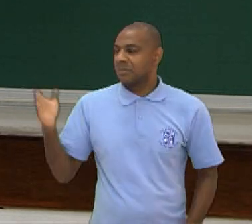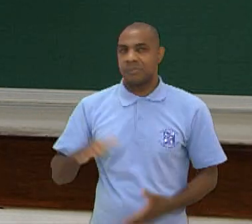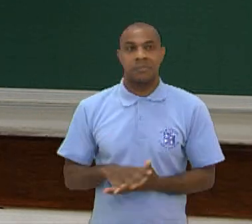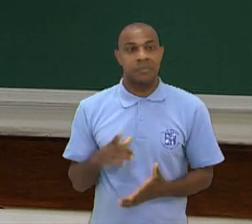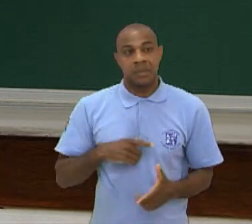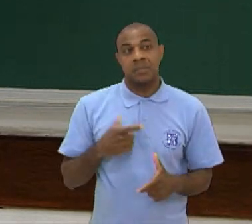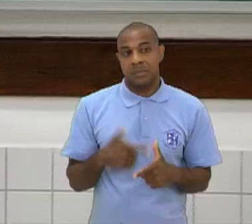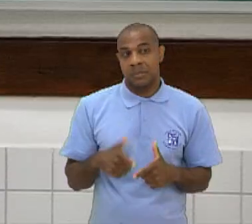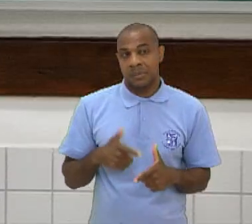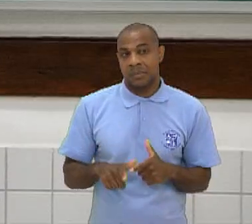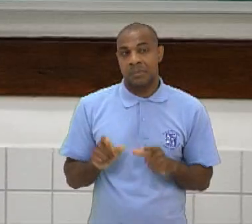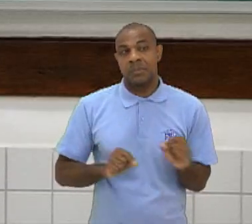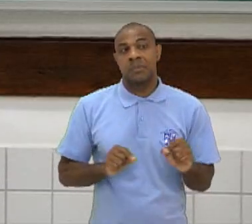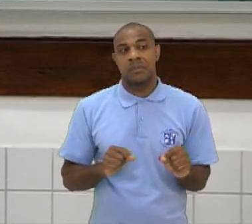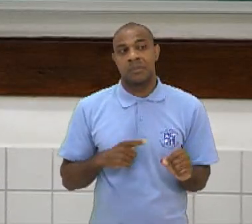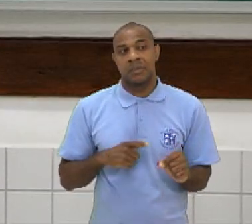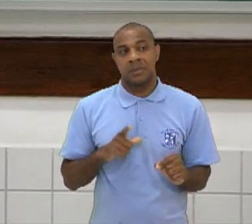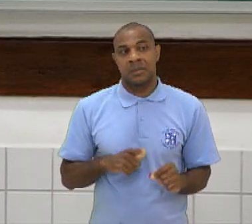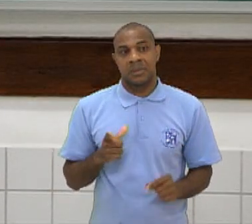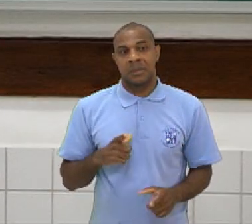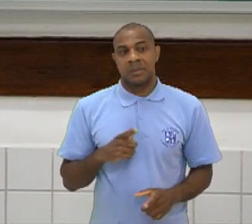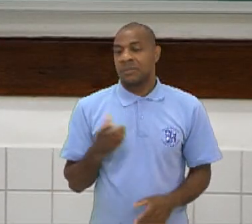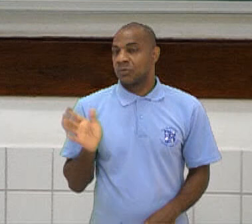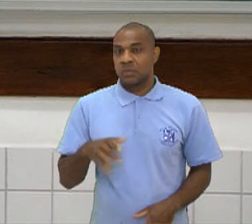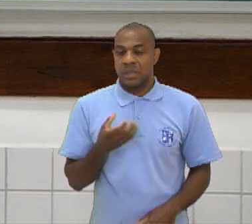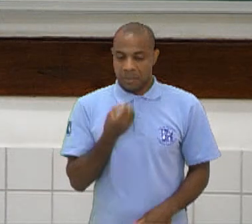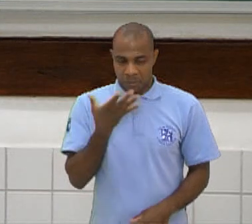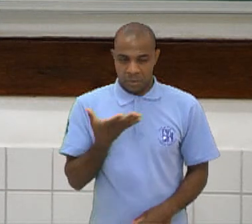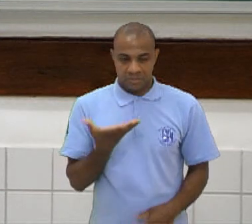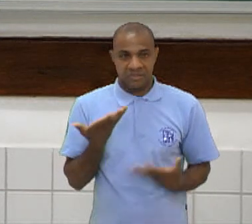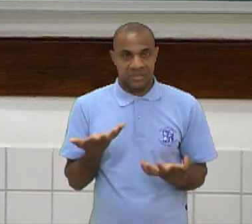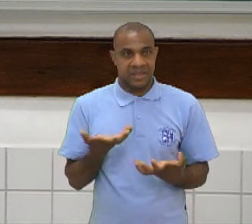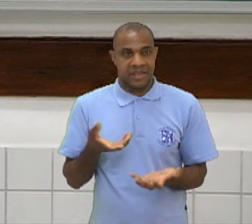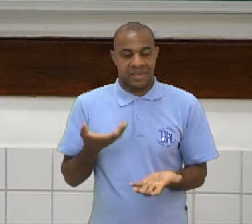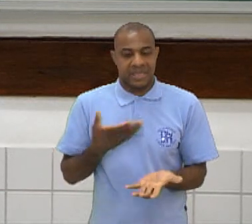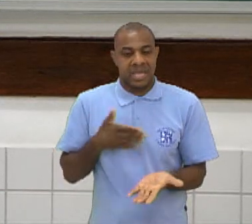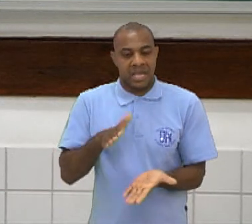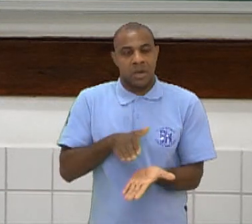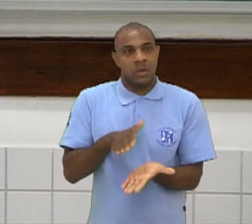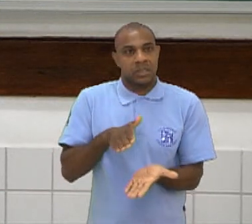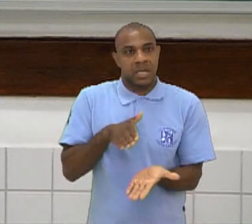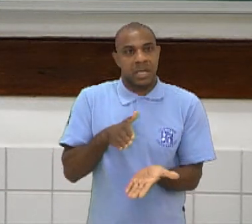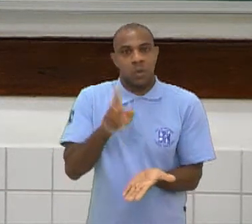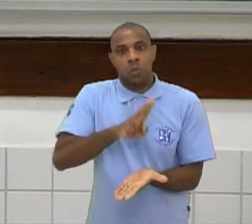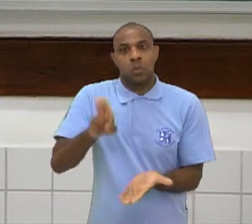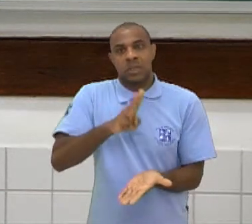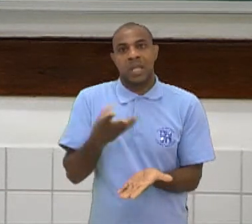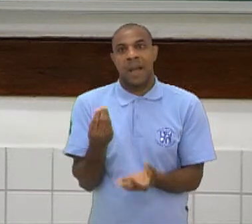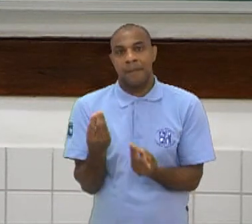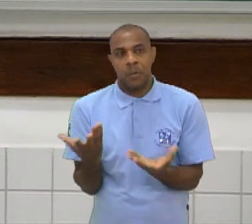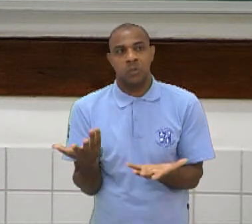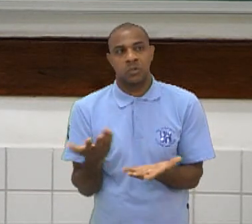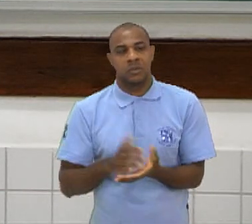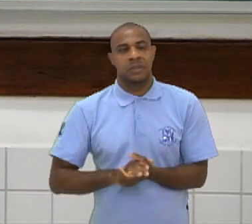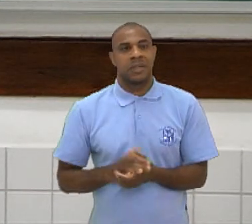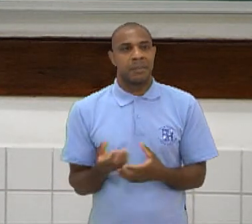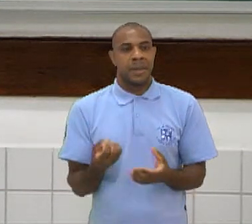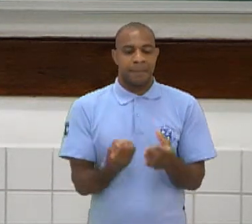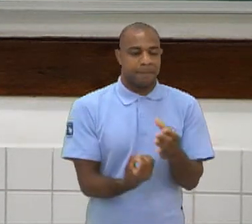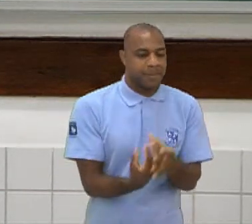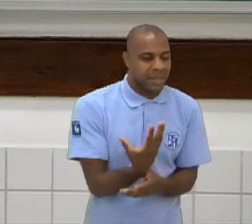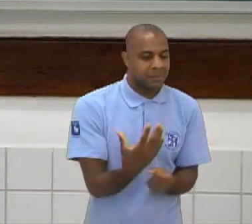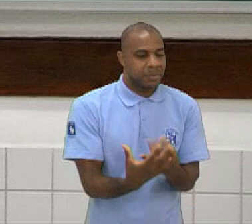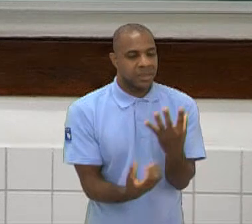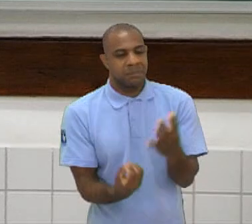gente. A gente, tudo que é bom, a gente quer exagerar demais, né? Tipo, fertilizante para o solo, aumenta a fertilidade de planta, a minha produção, meu